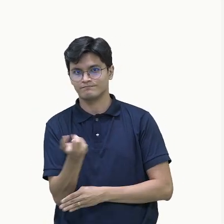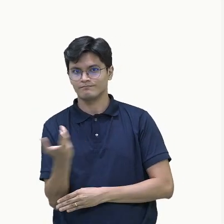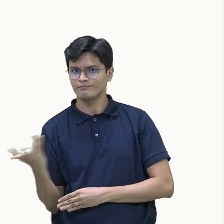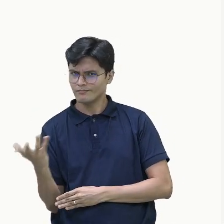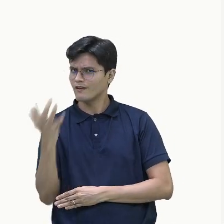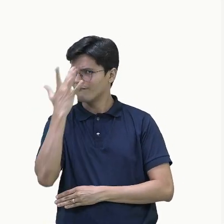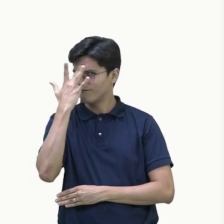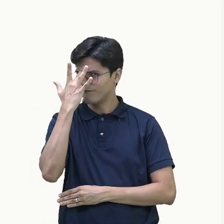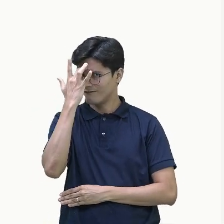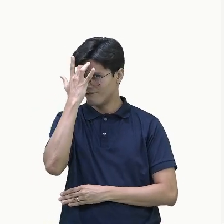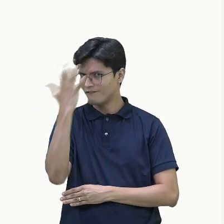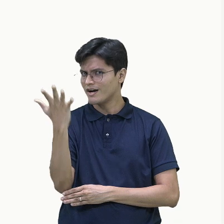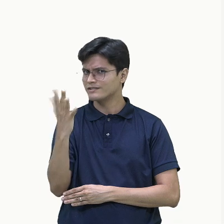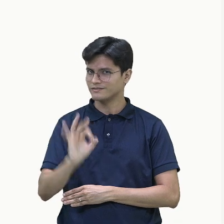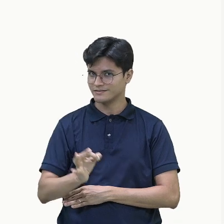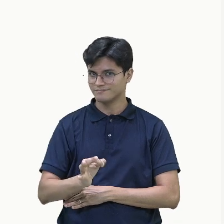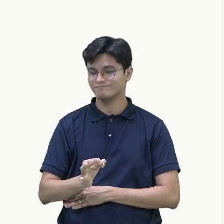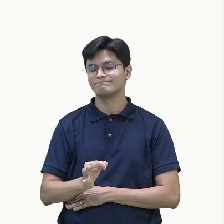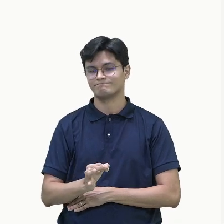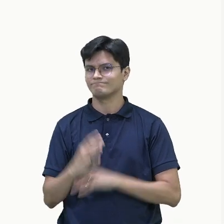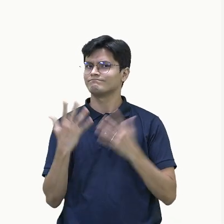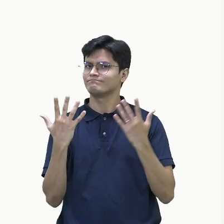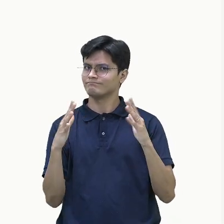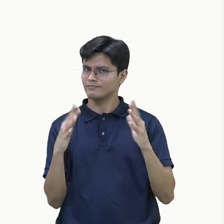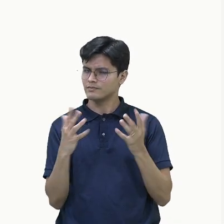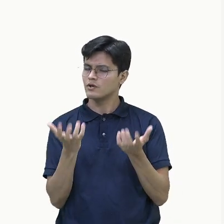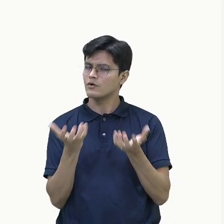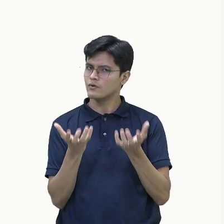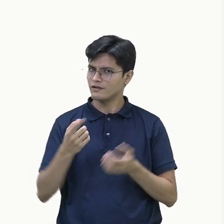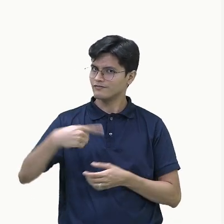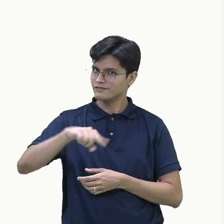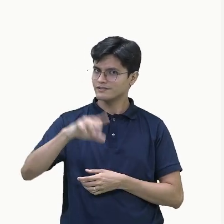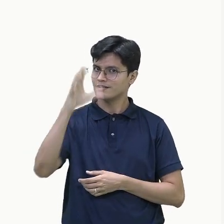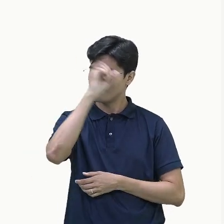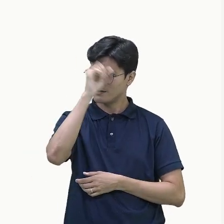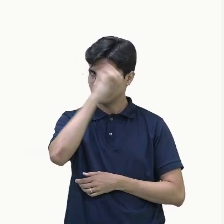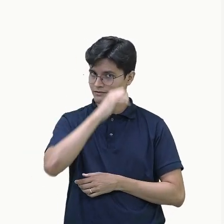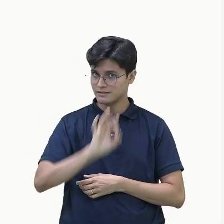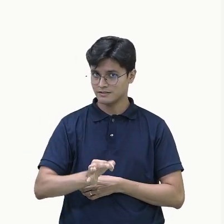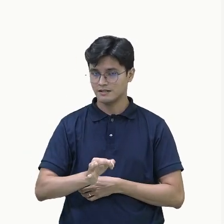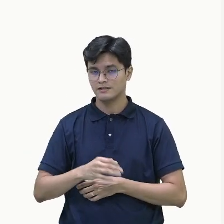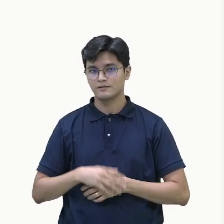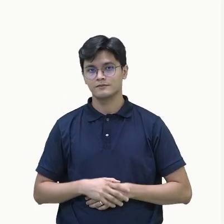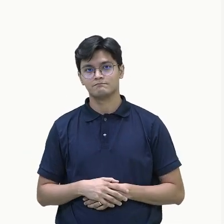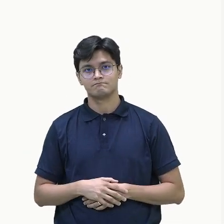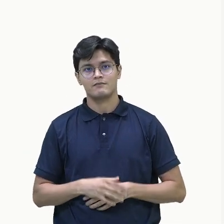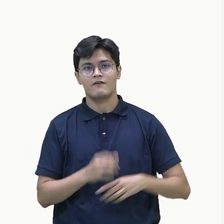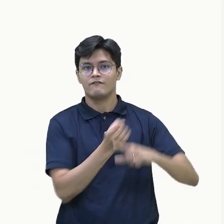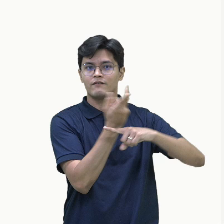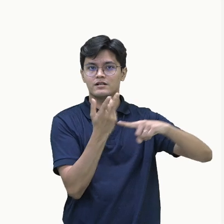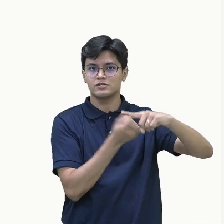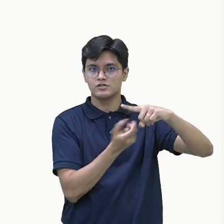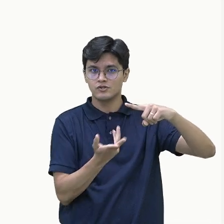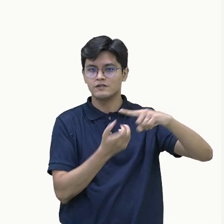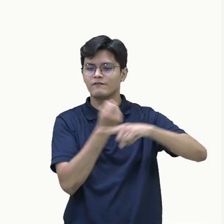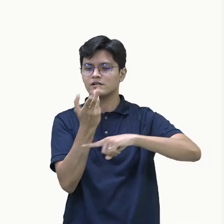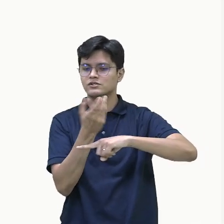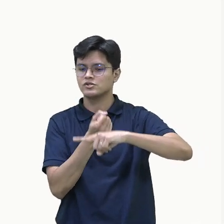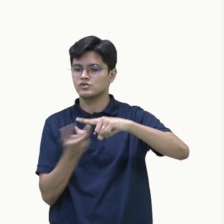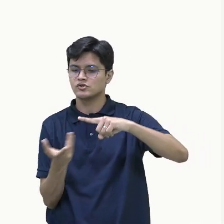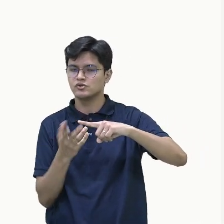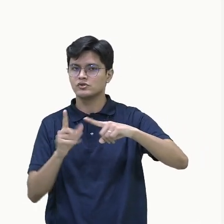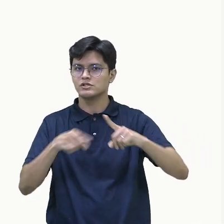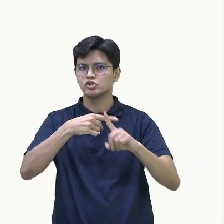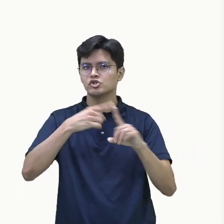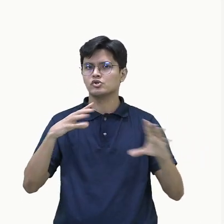Parabéns, é isso mesmo. Essa é a ideia que eu quero que vocês tenham. Somar fração, ela é fácil. A primeira coisa que eu tenho que olhar